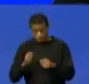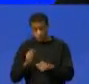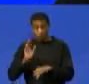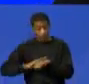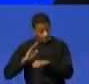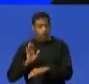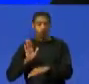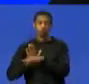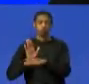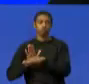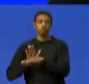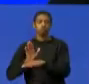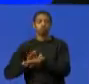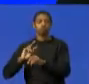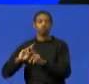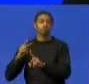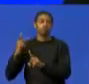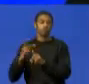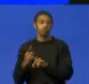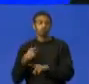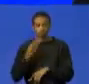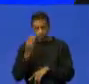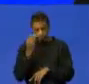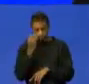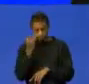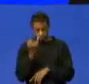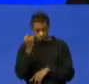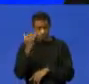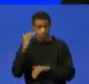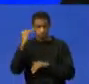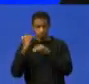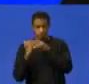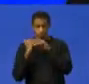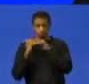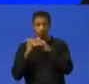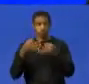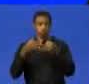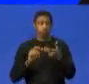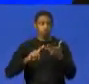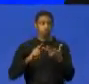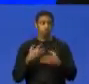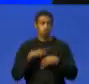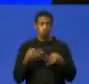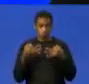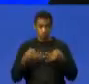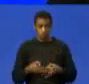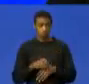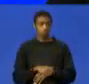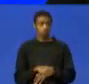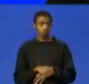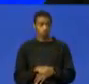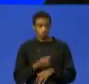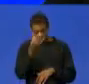um intuito de reduzir as desigualdades. A integralidade, oferecer ações de prevenção, desde a